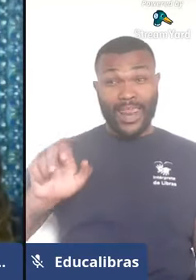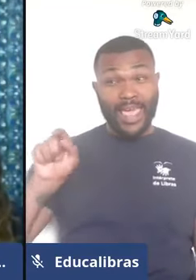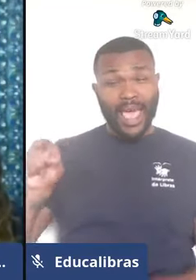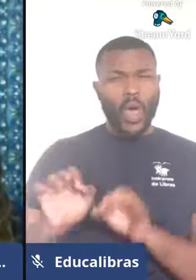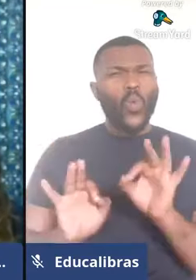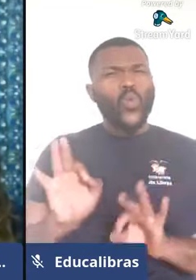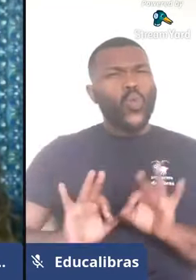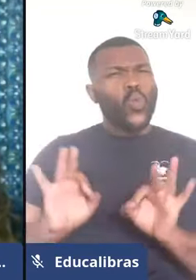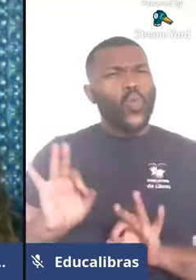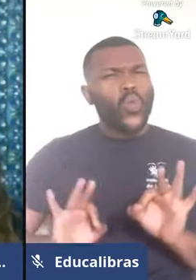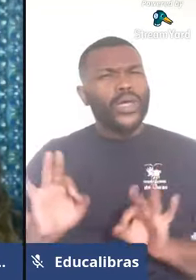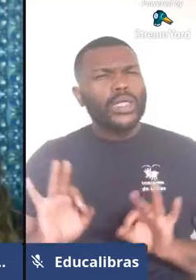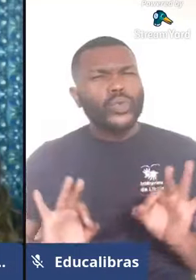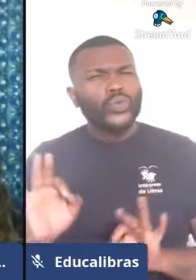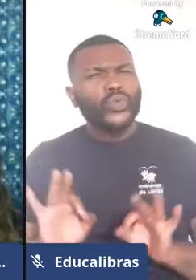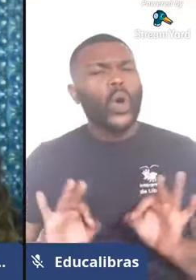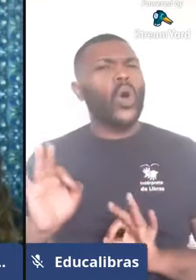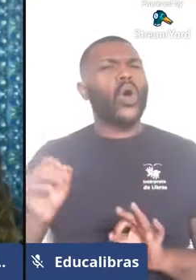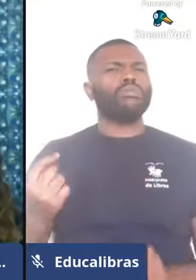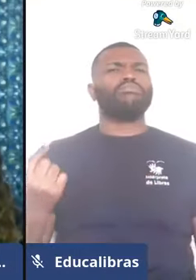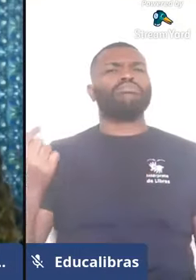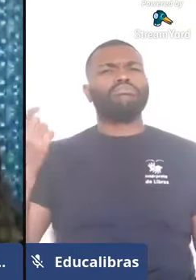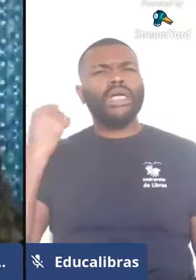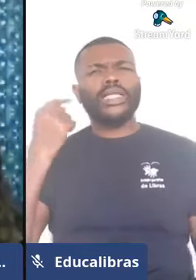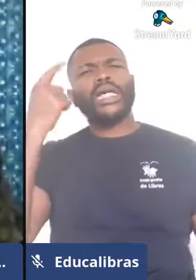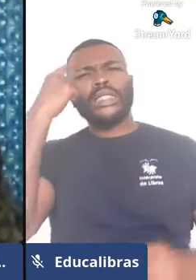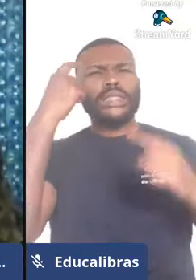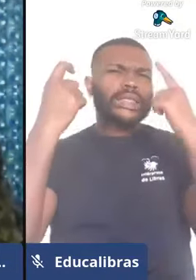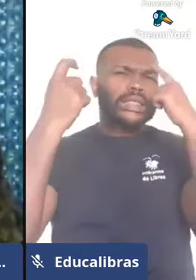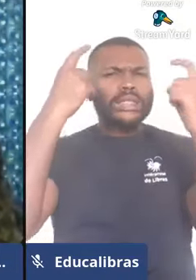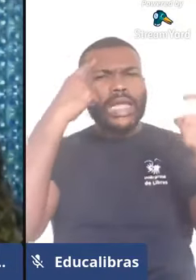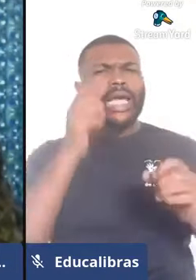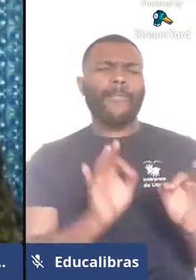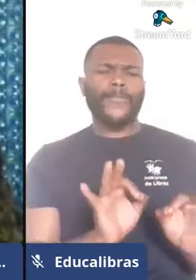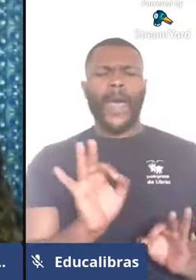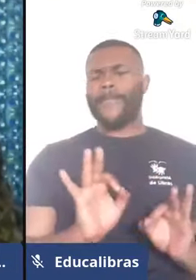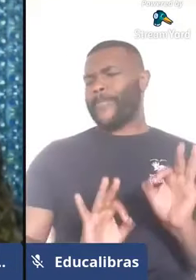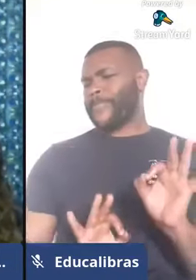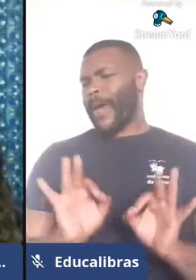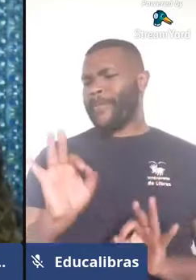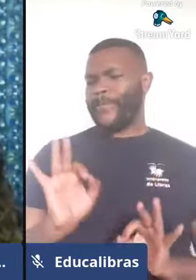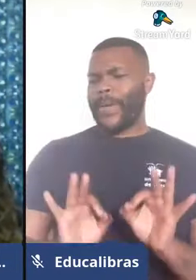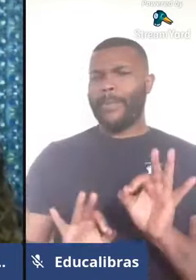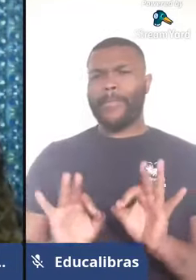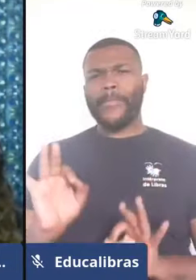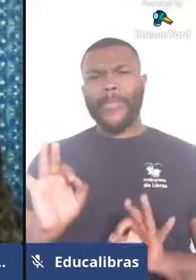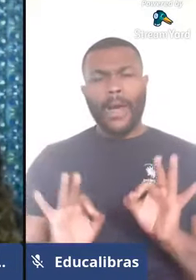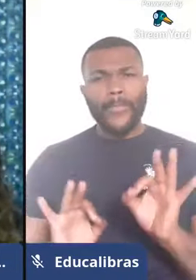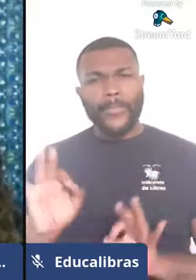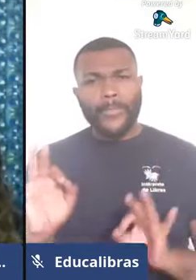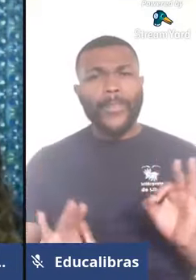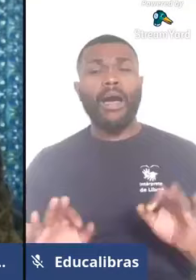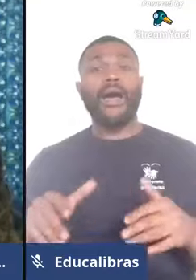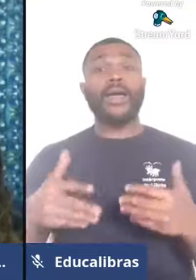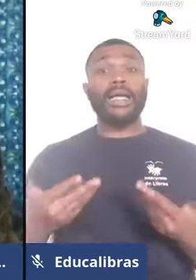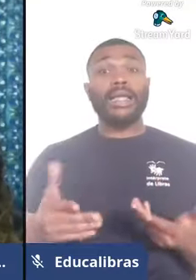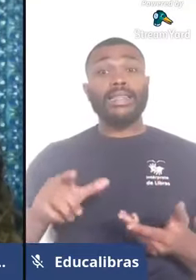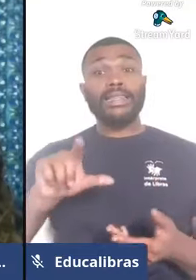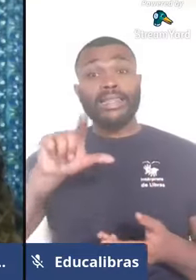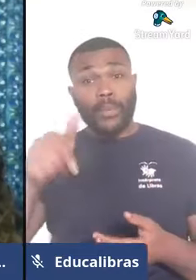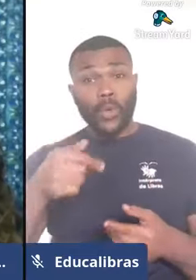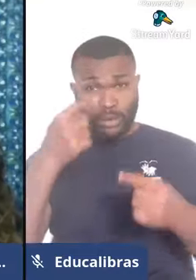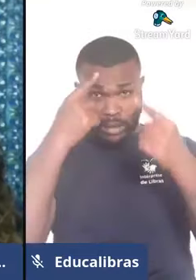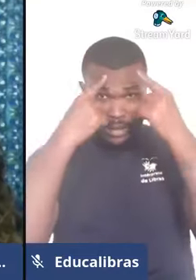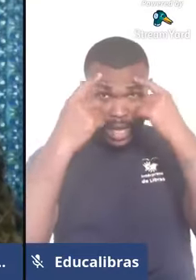organizou, né, num primeiro momento, as ideias, né, e que essas ideias depois foram levadas para a